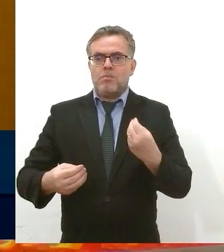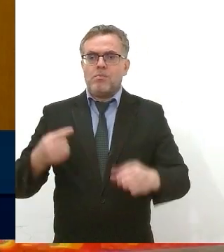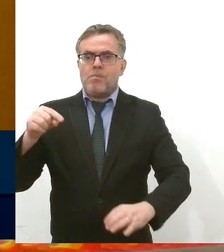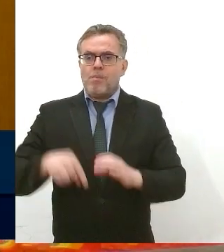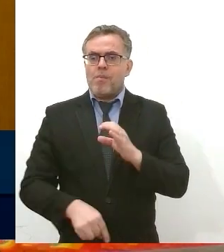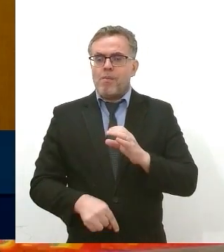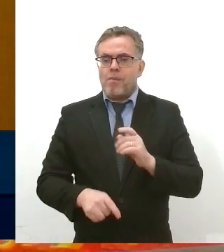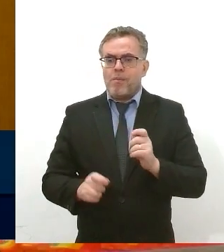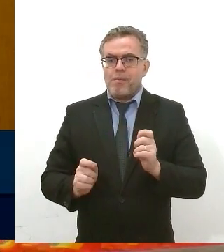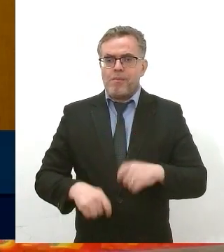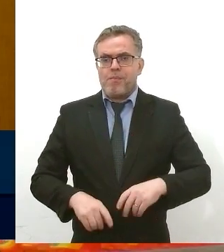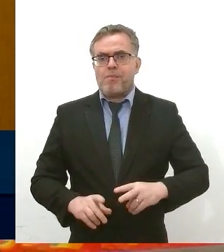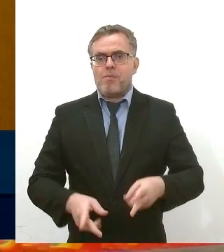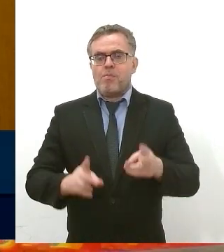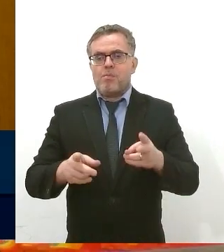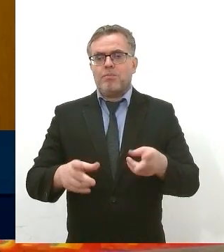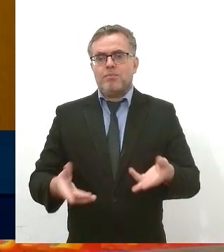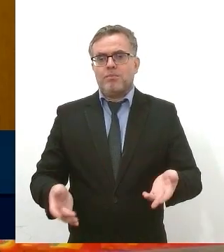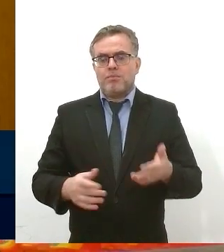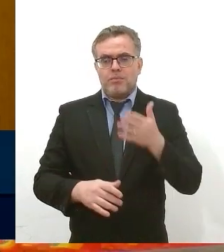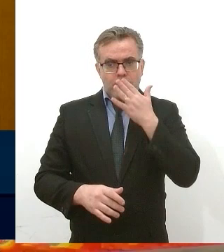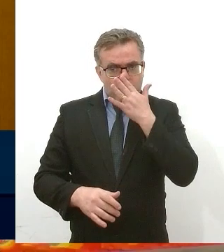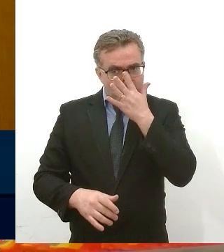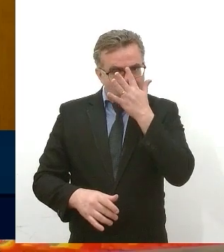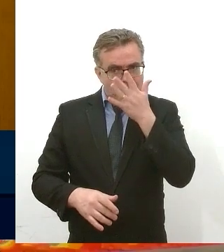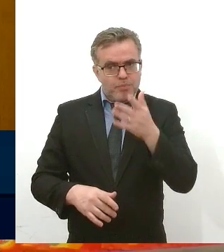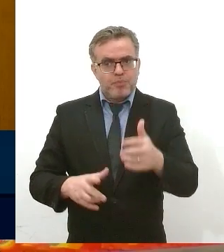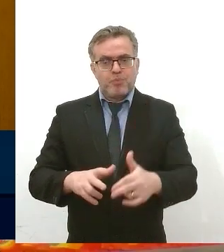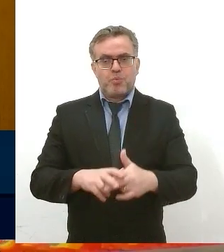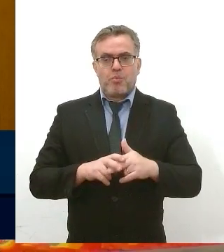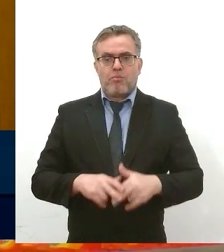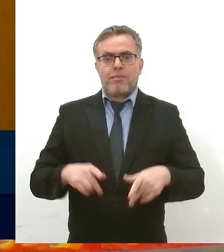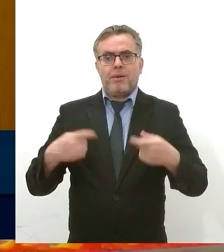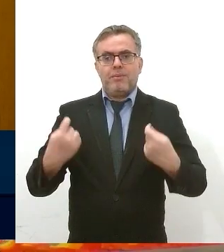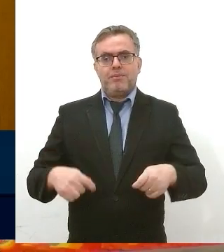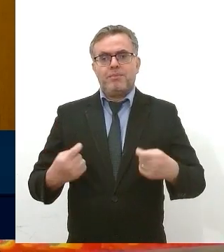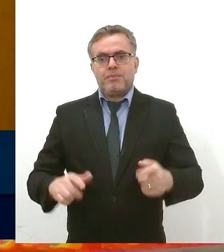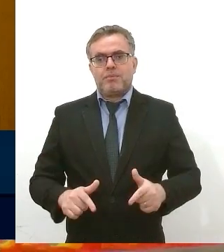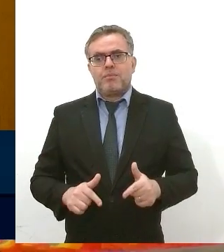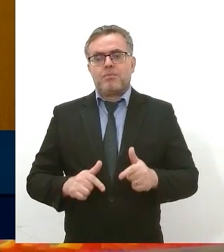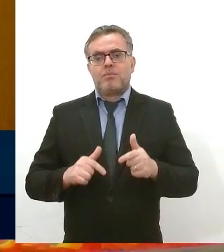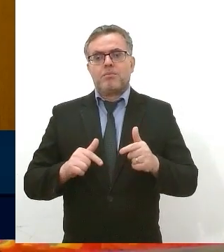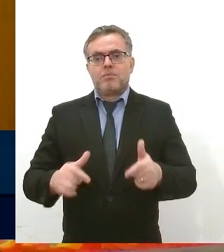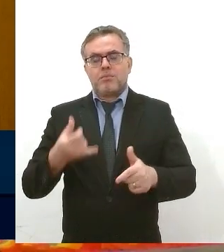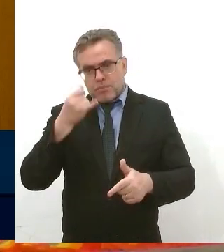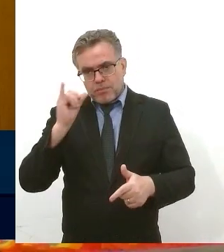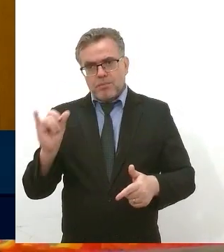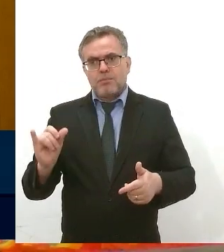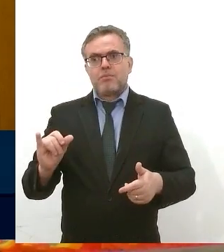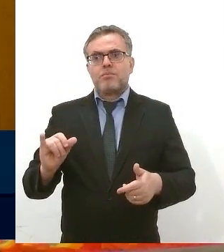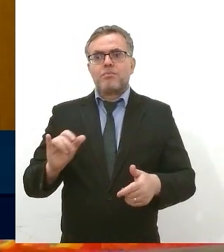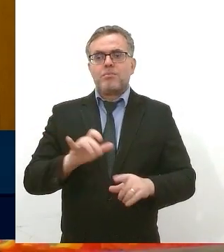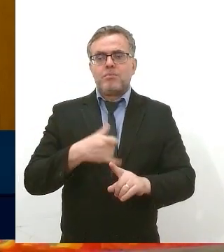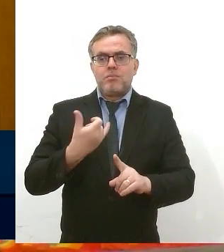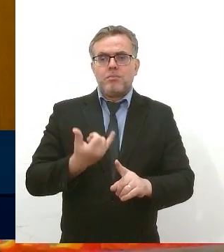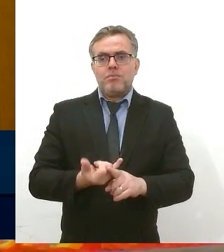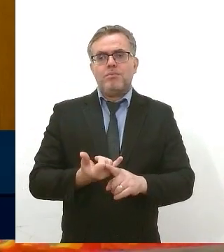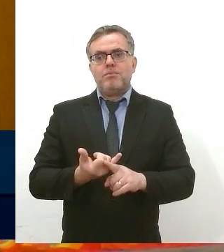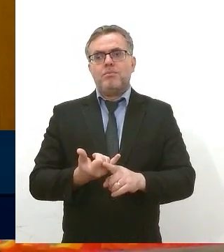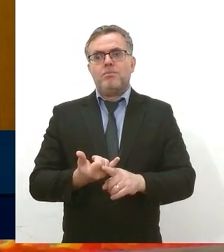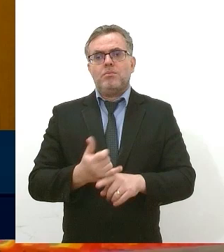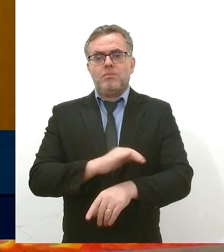que ele tem. É preciso enfrentar o bullying, o racismo, a misoginia,